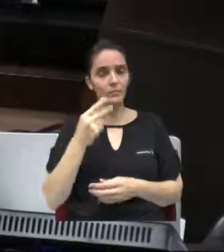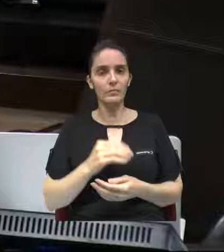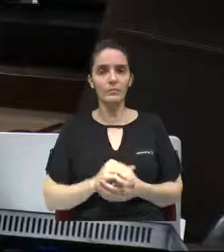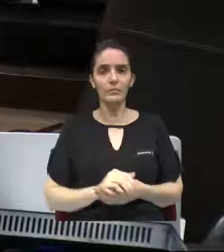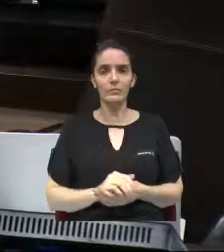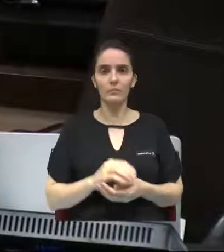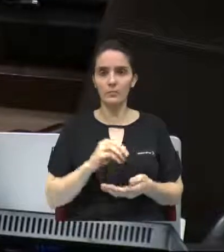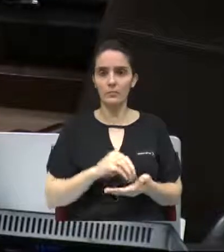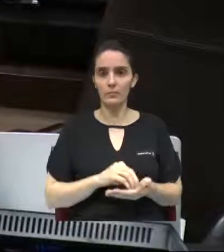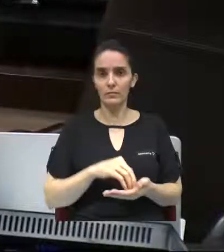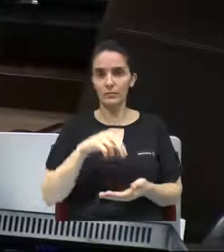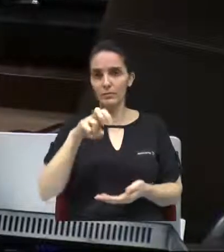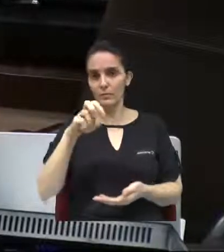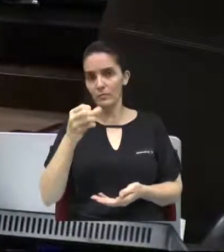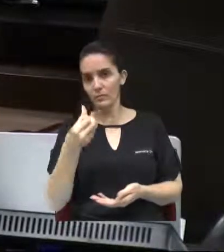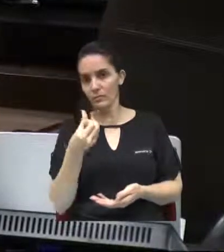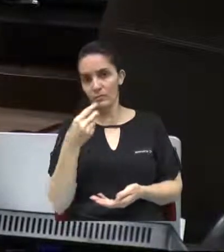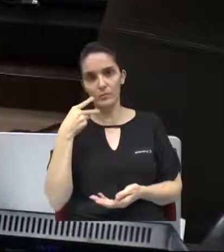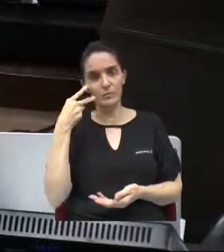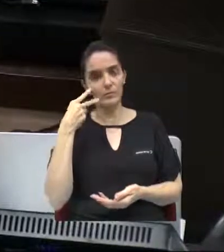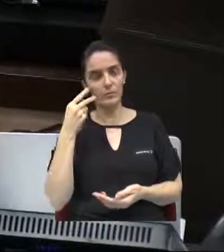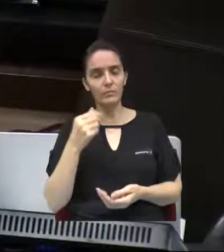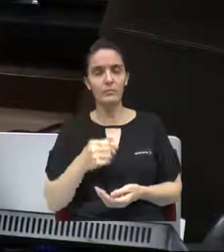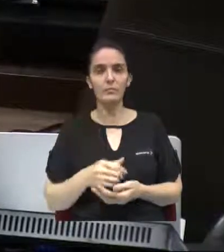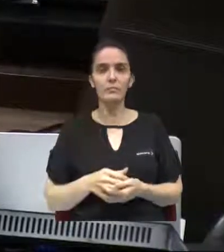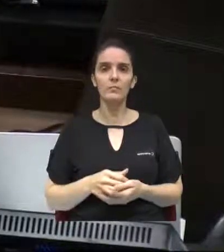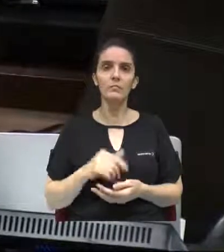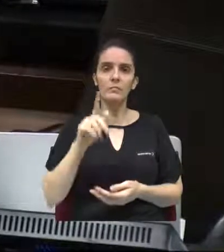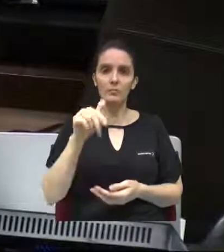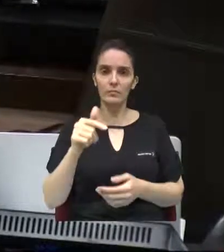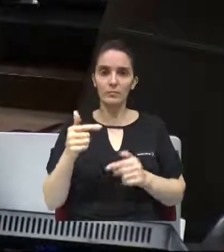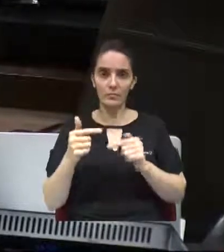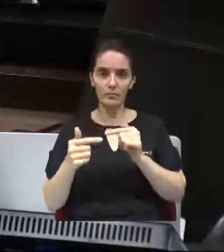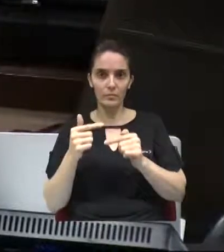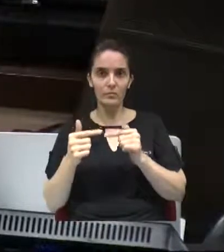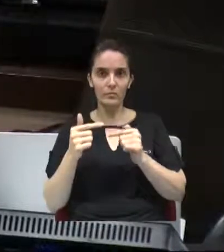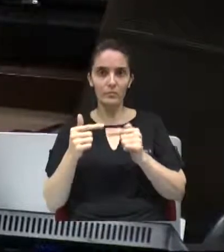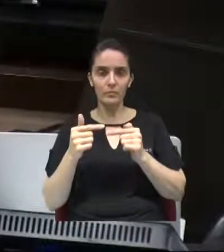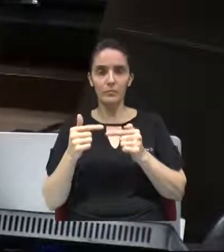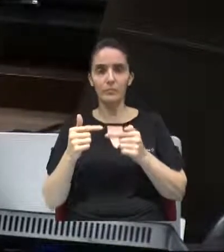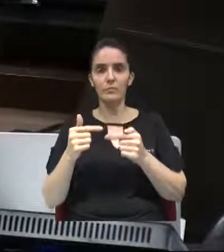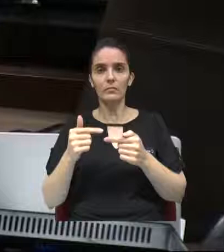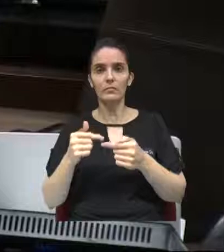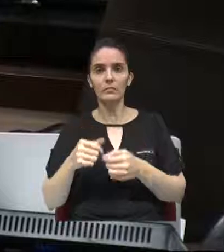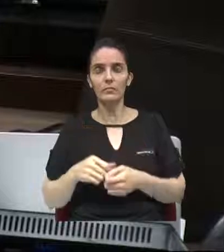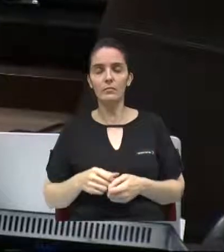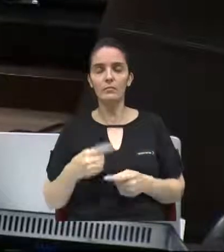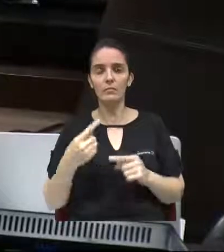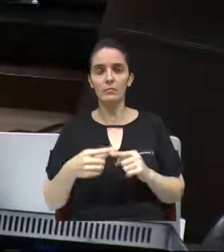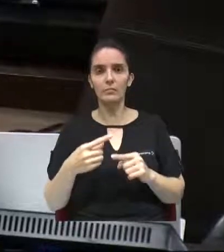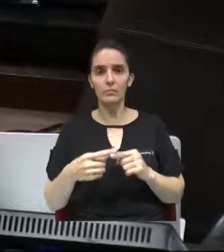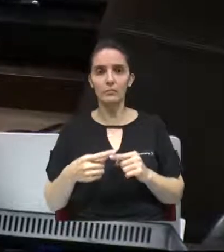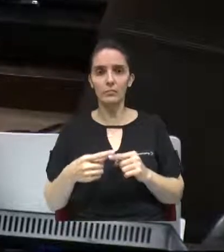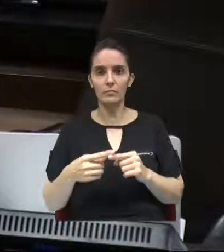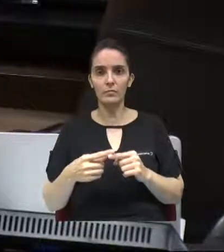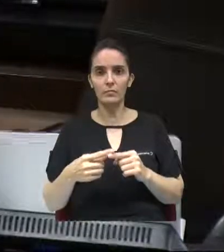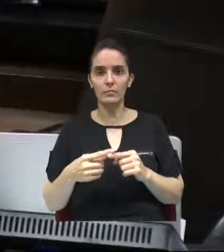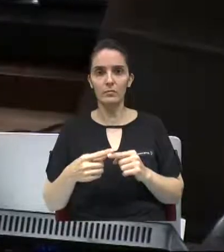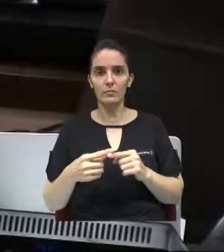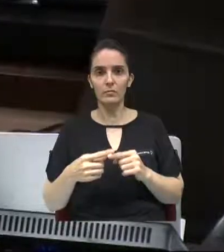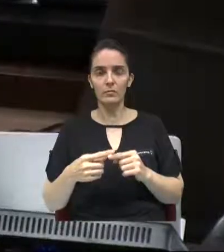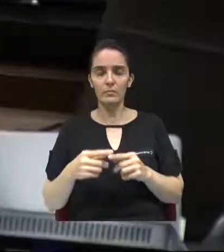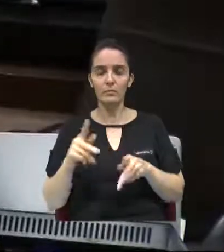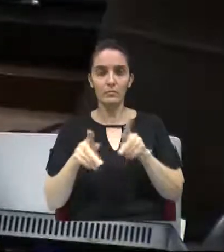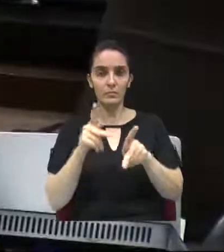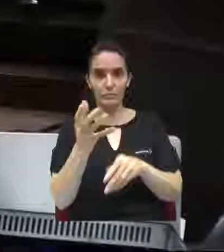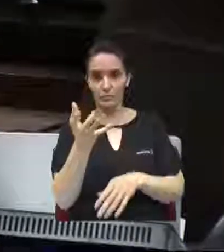5, 6 vereadores, eu falo, alguém vai fazer, a gente debate, que vai ser uma causa que é os anseios que vai ao encontro dos anseios do munícipe.